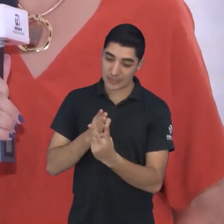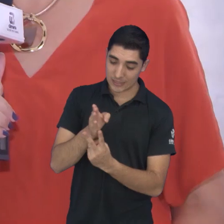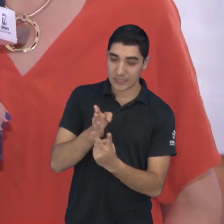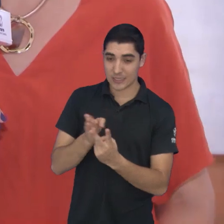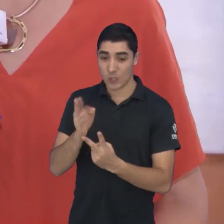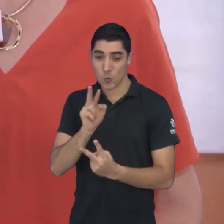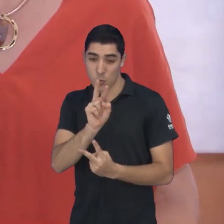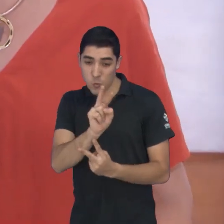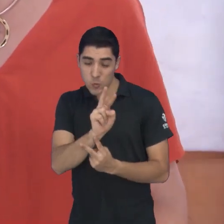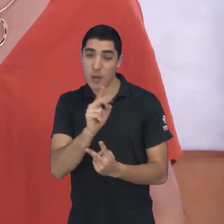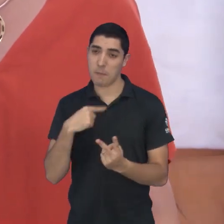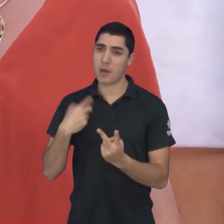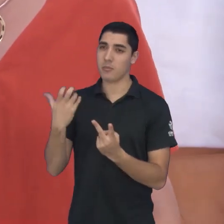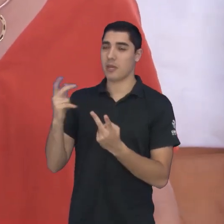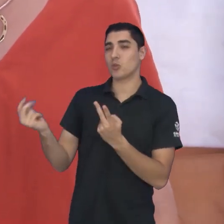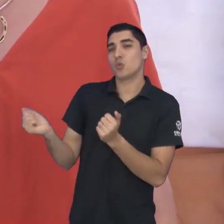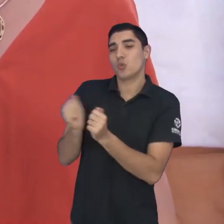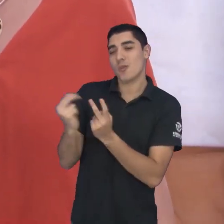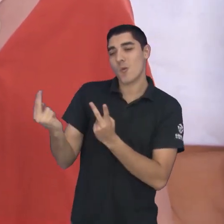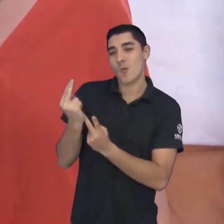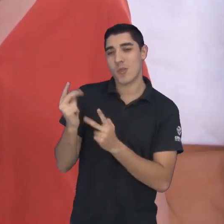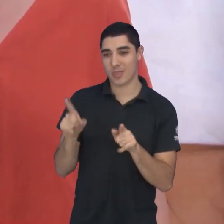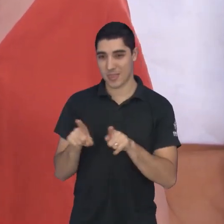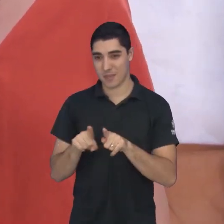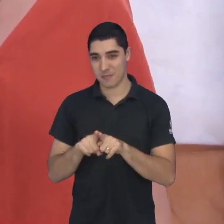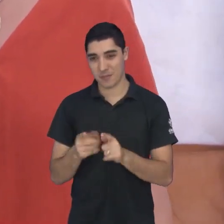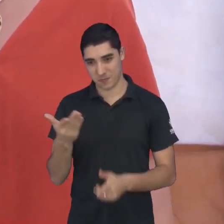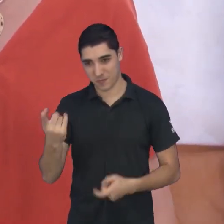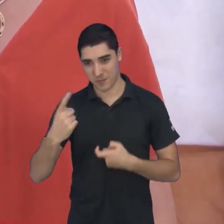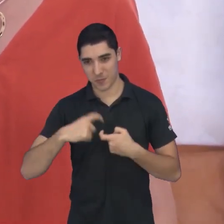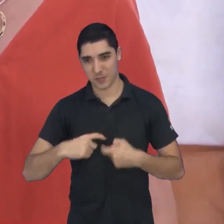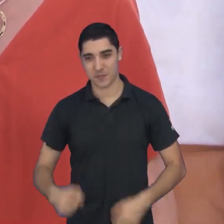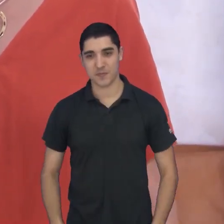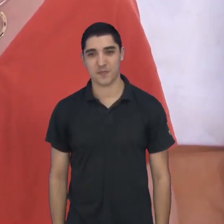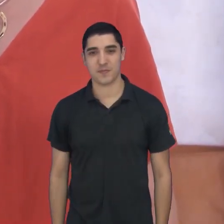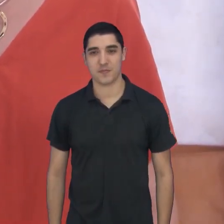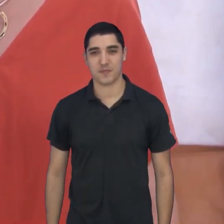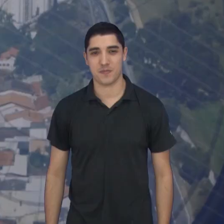mas a gente também quer receber cuidado. É com você aí no estúdio.